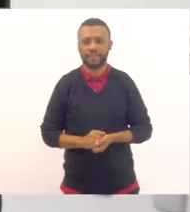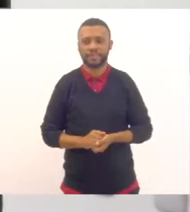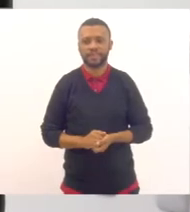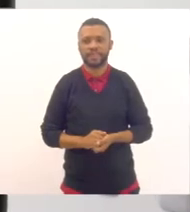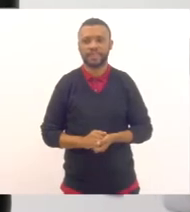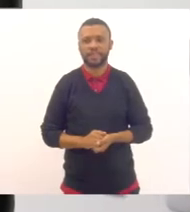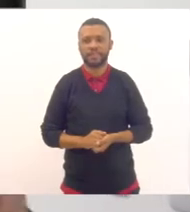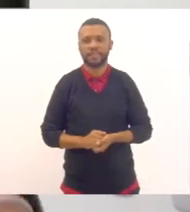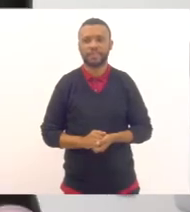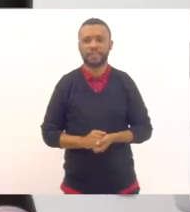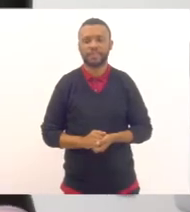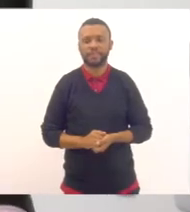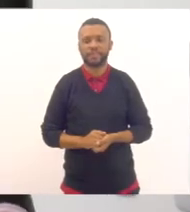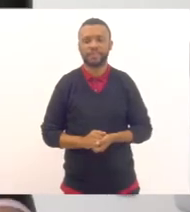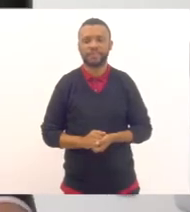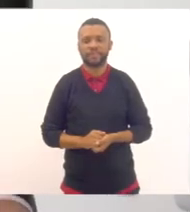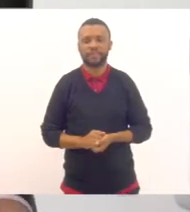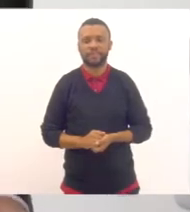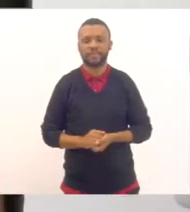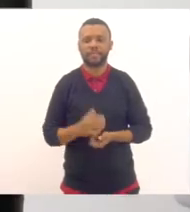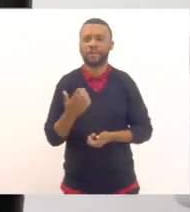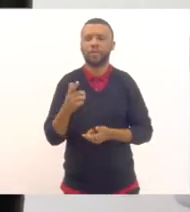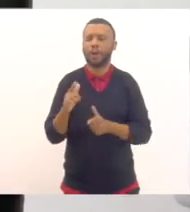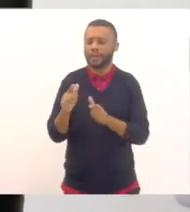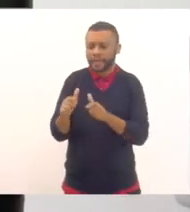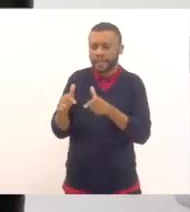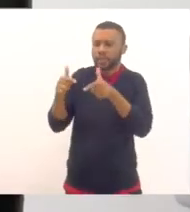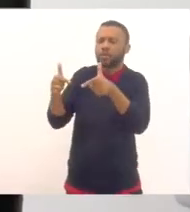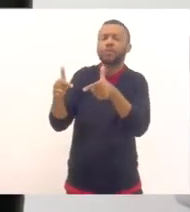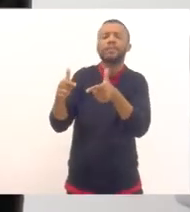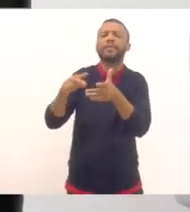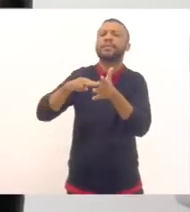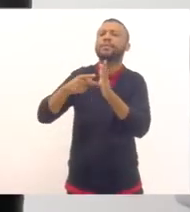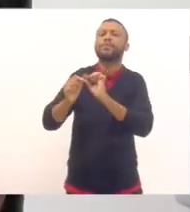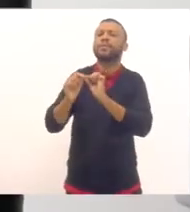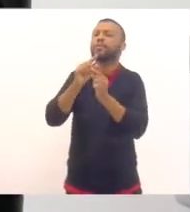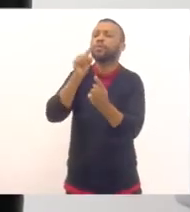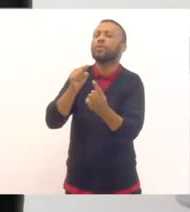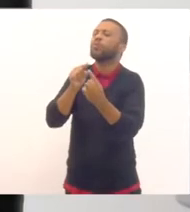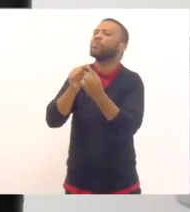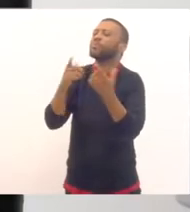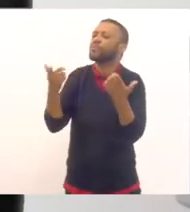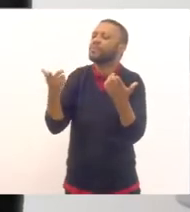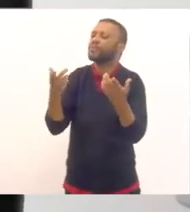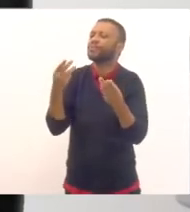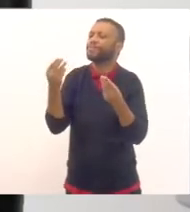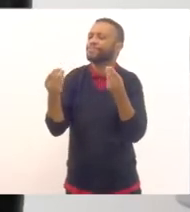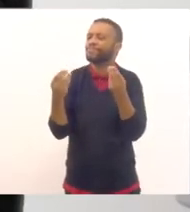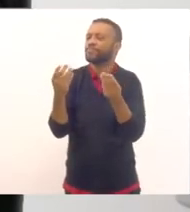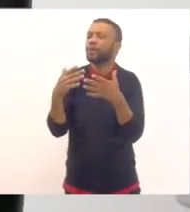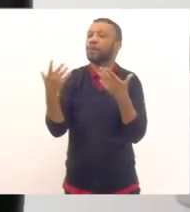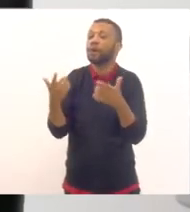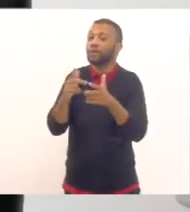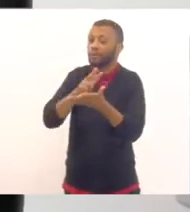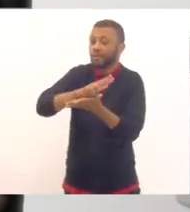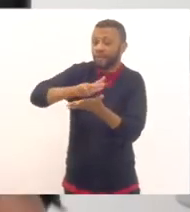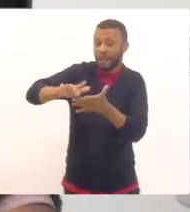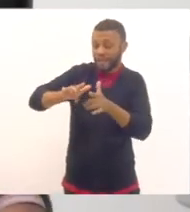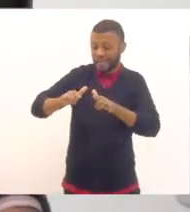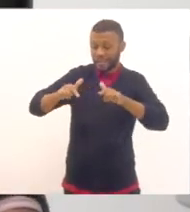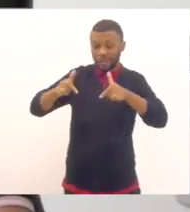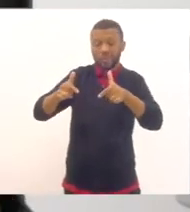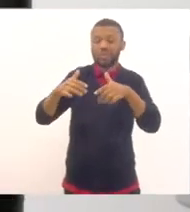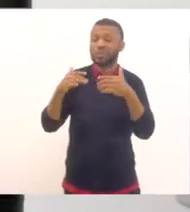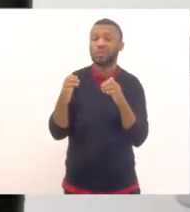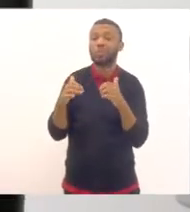eu não te consiste exatamente a operação vocês fazem o que chegam lá e fazem o quê quais são o conjunto de ações para o conjunto de